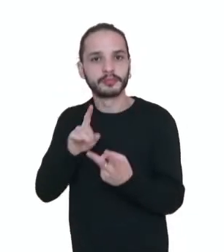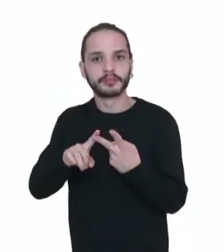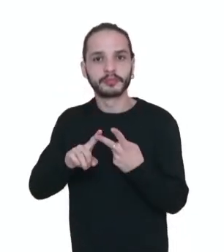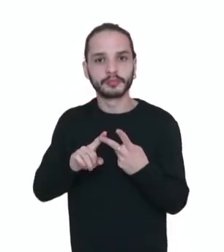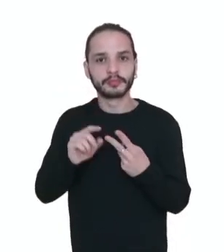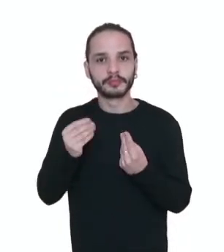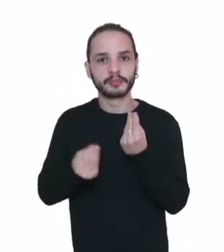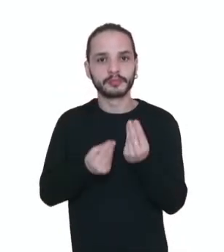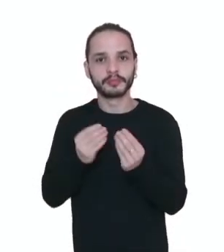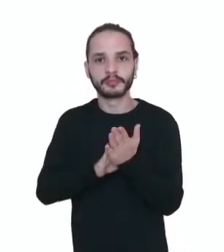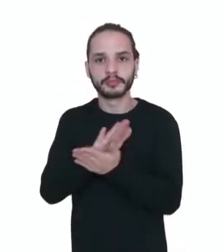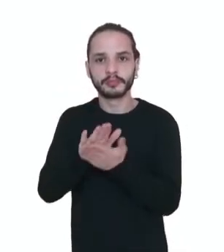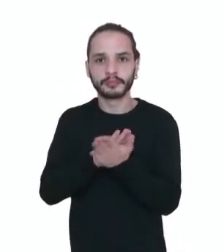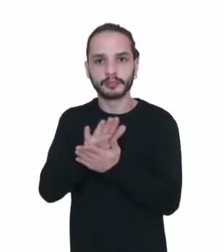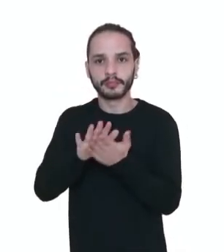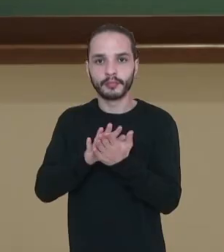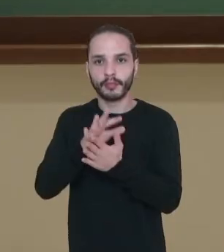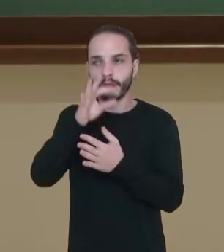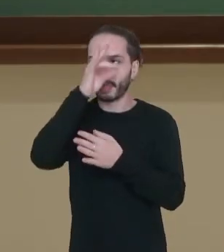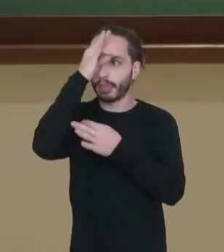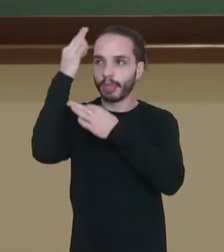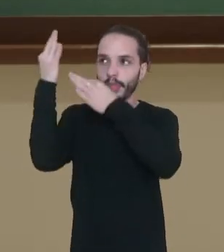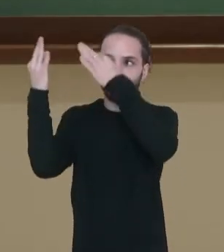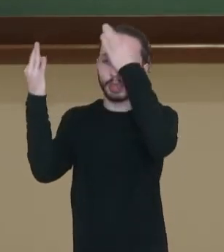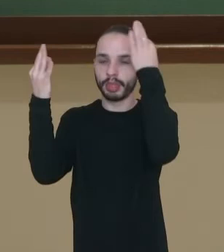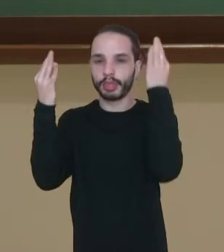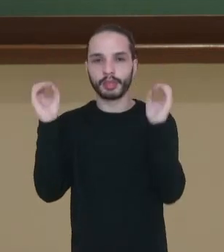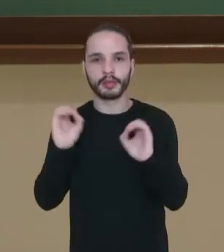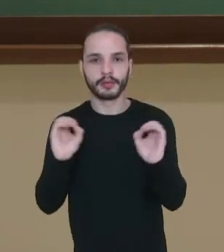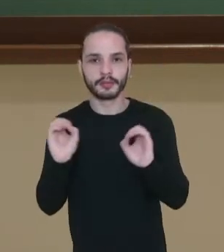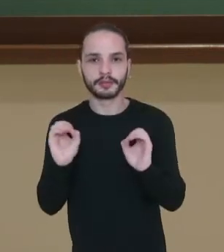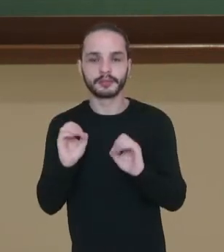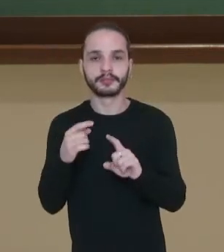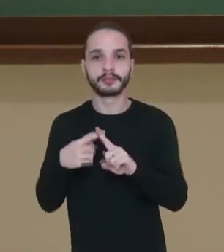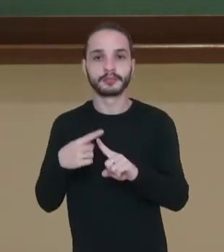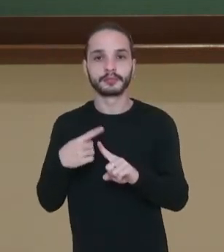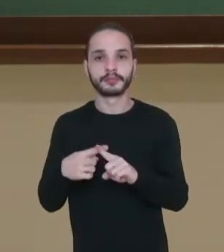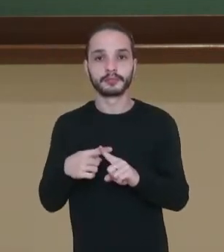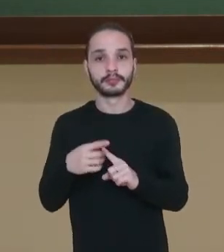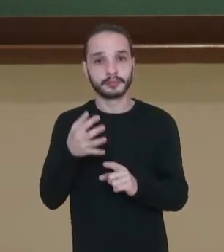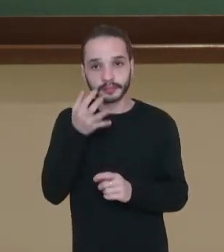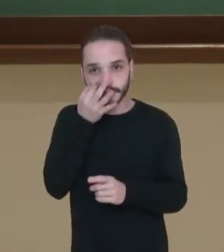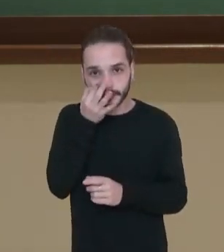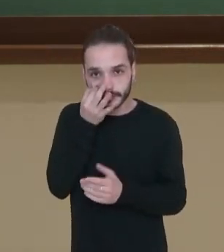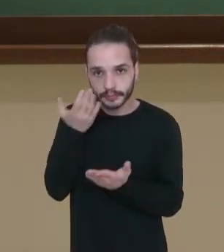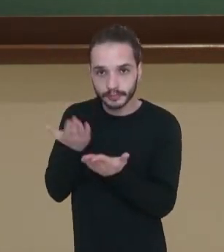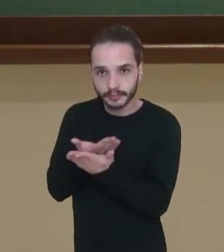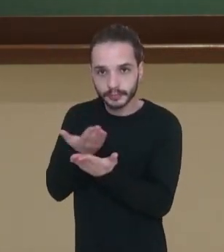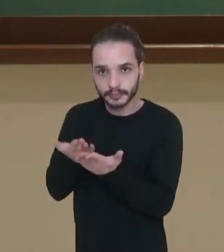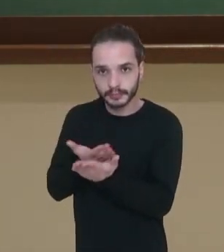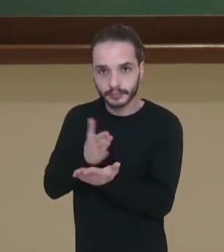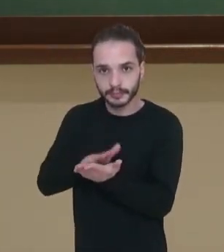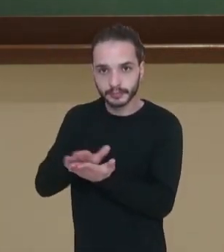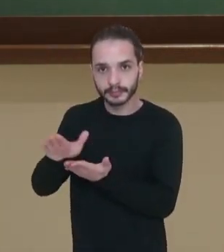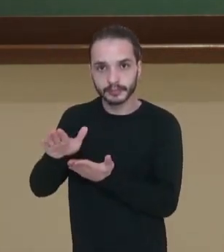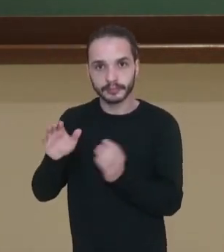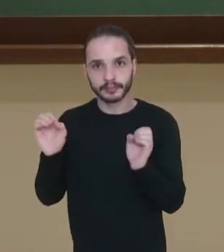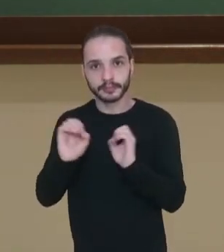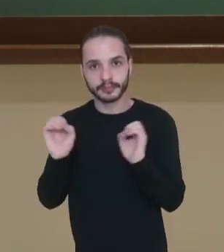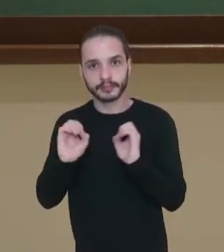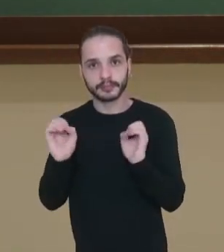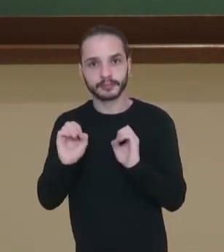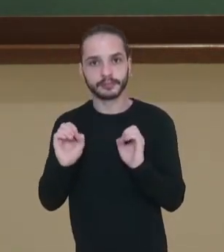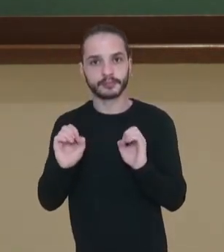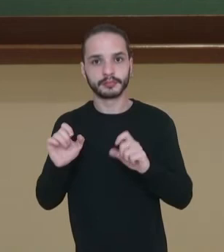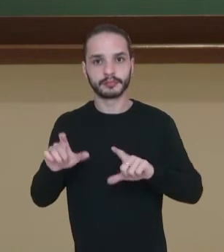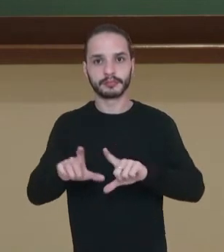sem distrações, olha só a nossa sugestão, né? Por quê? Porque o livro impresso, ele não traz ali aquele